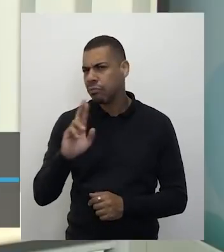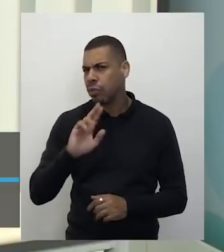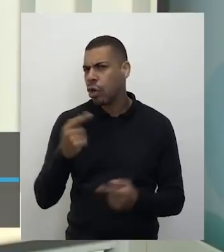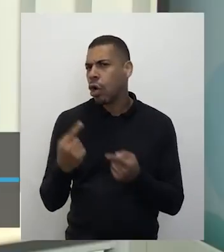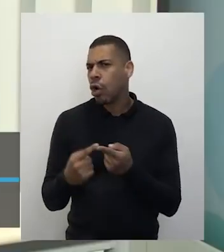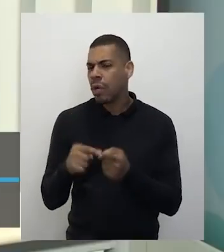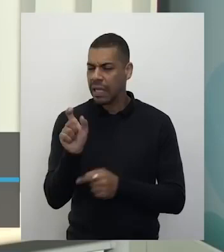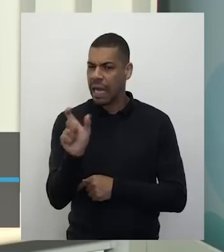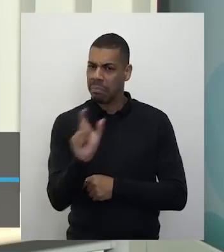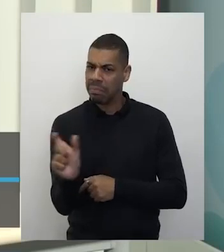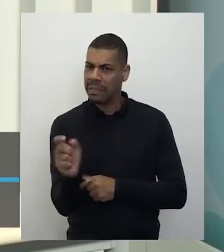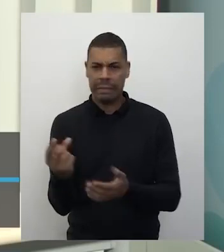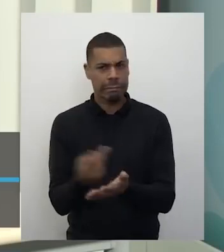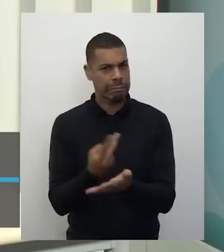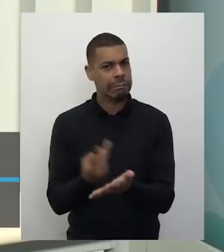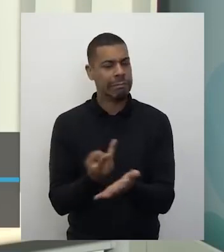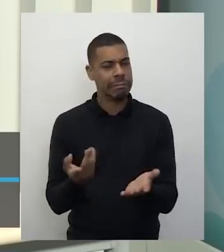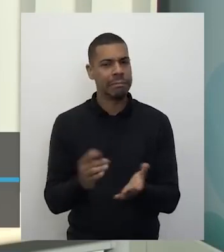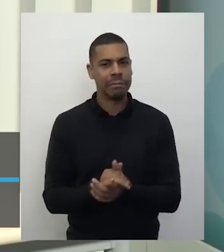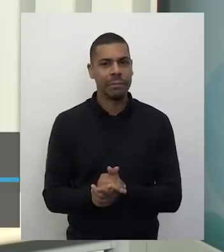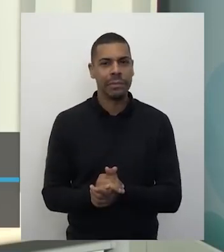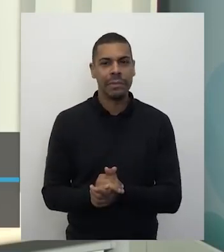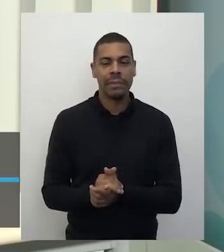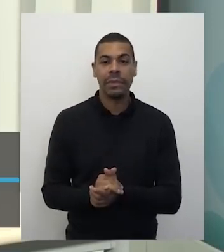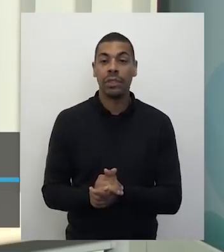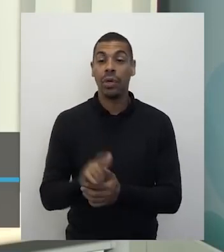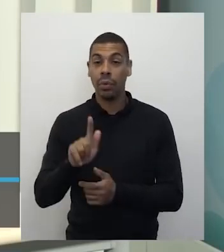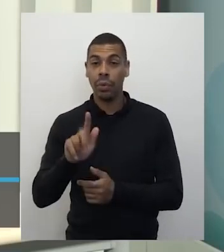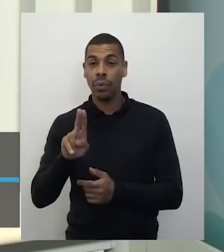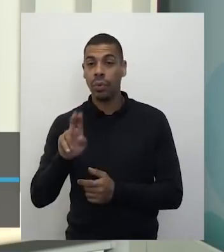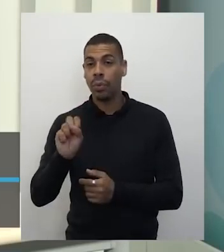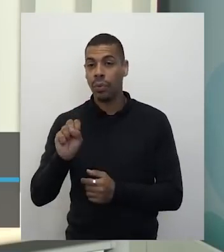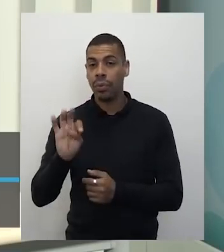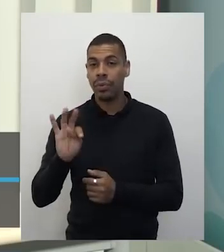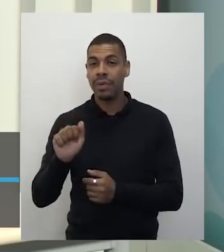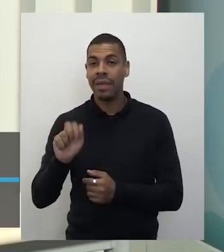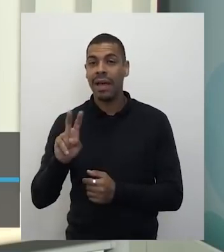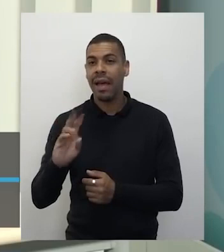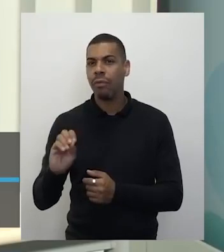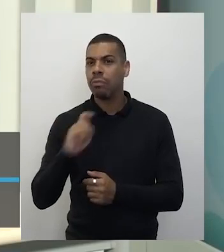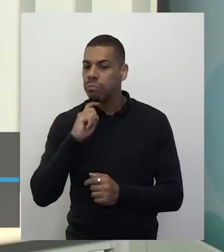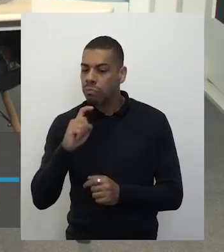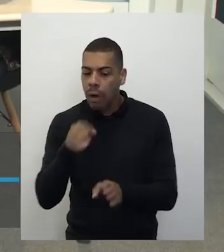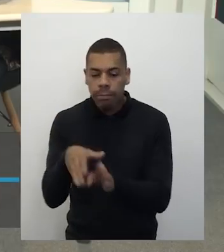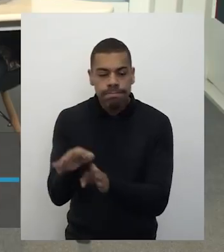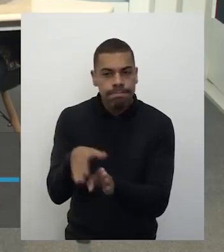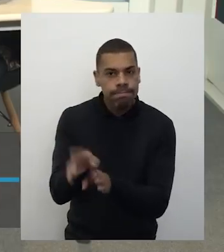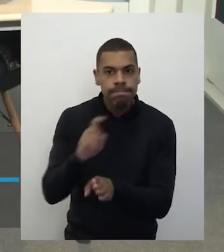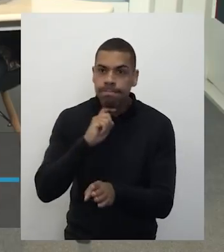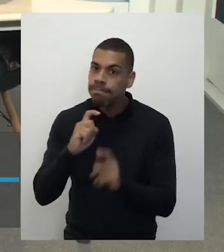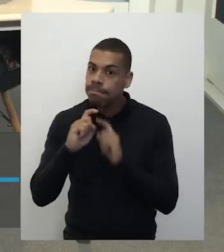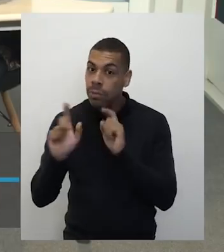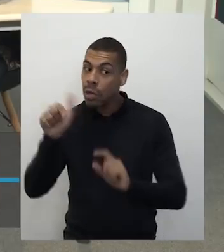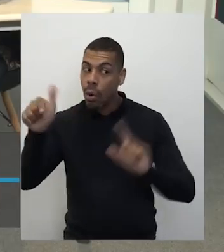disse errado, né? Porque ela disse errado, por isso que ele corrige. O Gustavo disse que o pai a corrigiu para que ninguém passasse a corrigi-la. Olha,